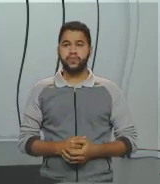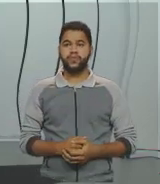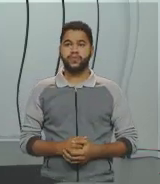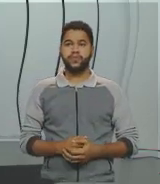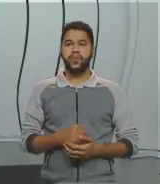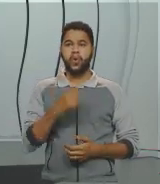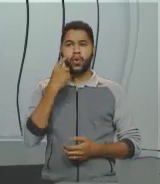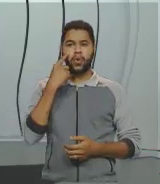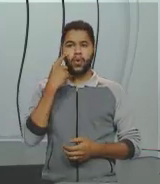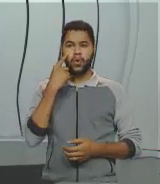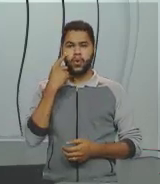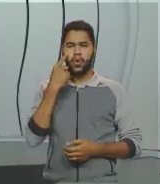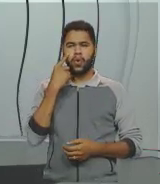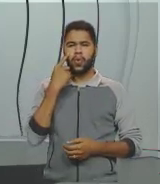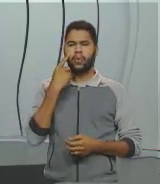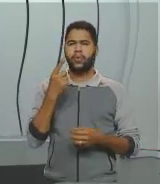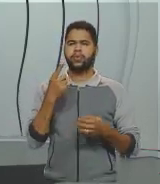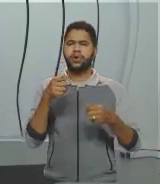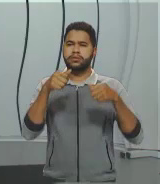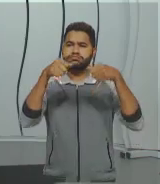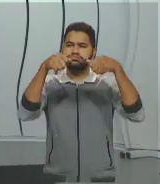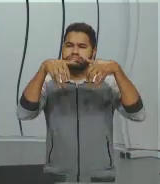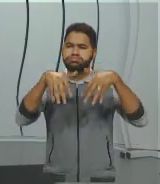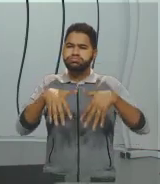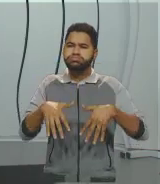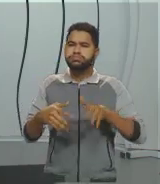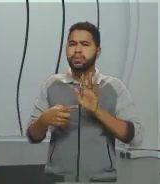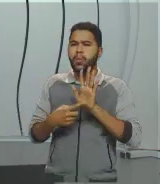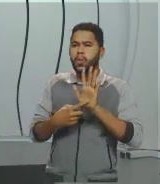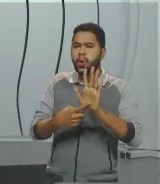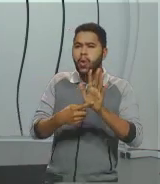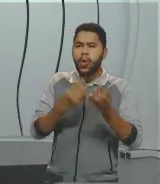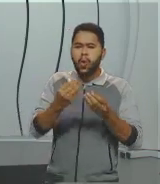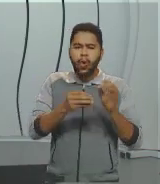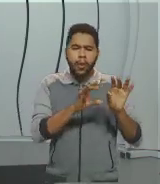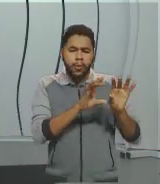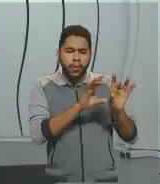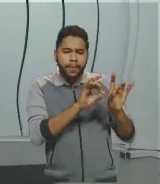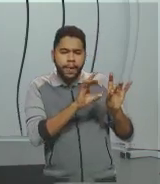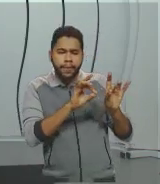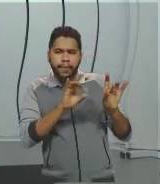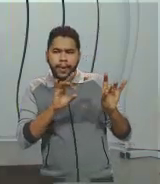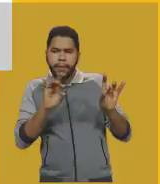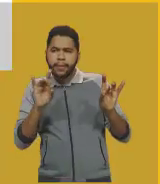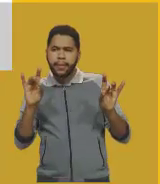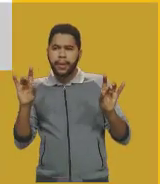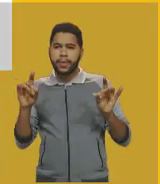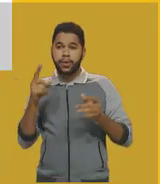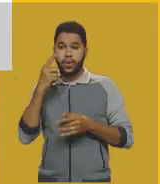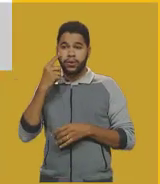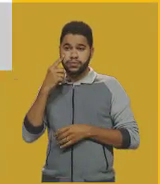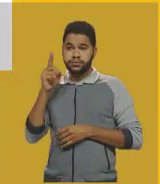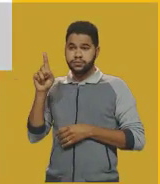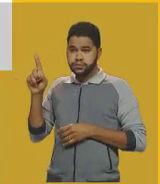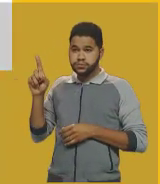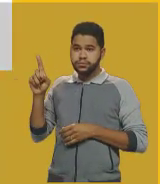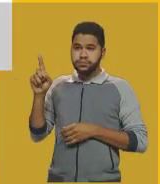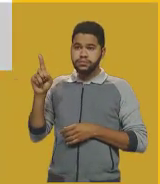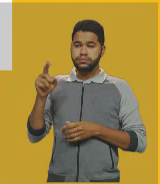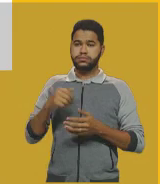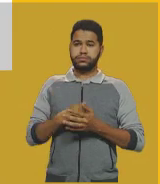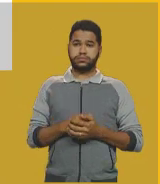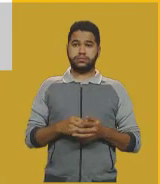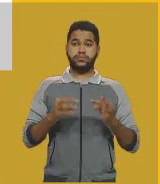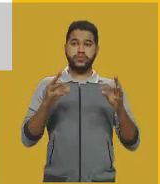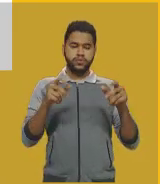aqui para vocês um diagrama representando a ligação em série de resistores. Vejam bem, os resistores estão ligados